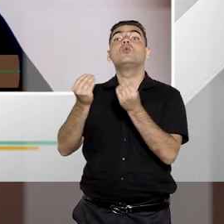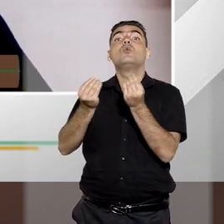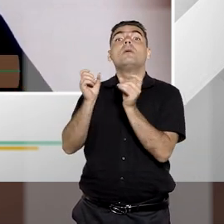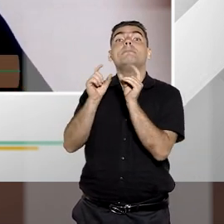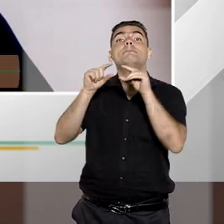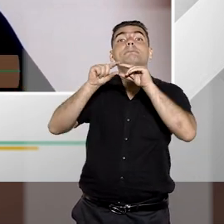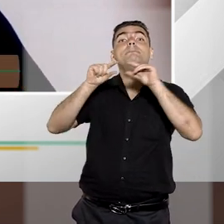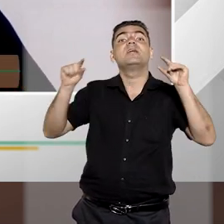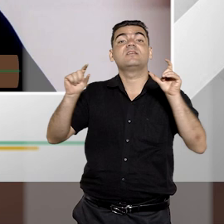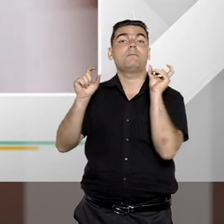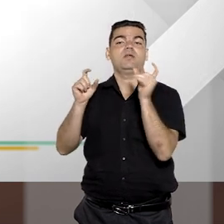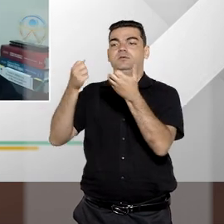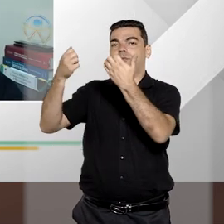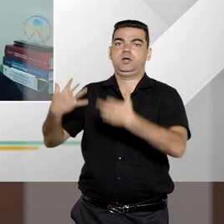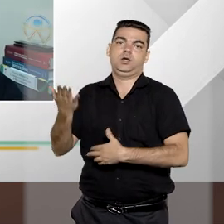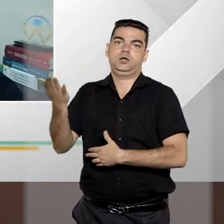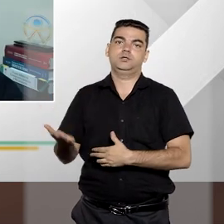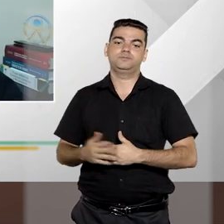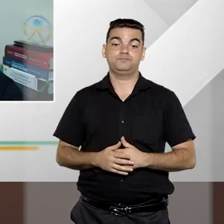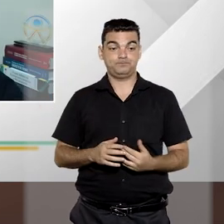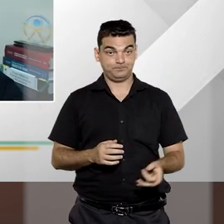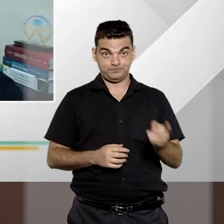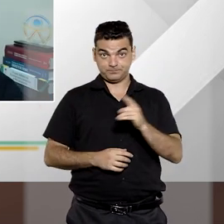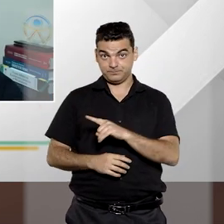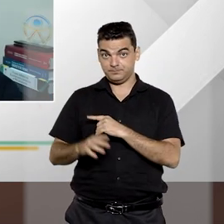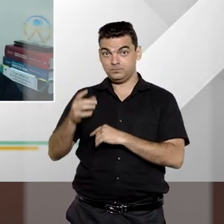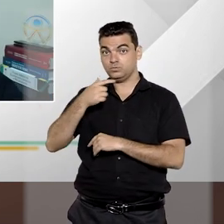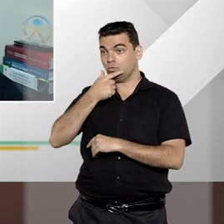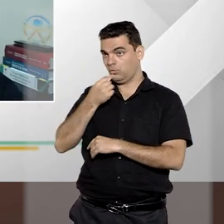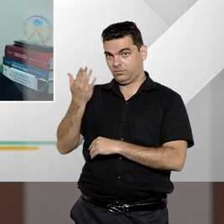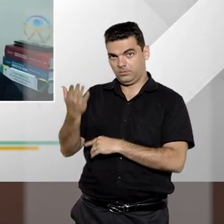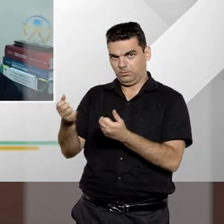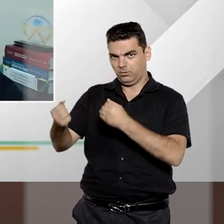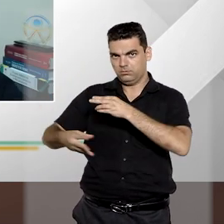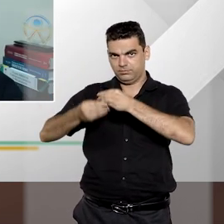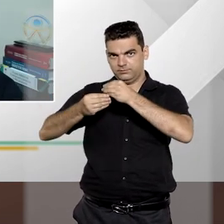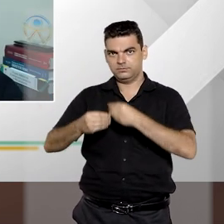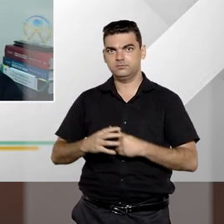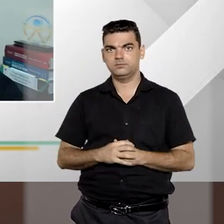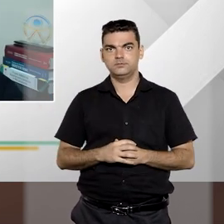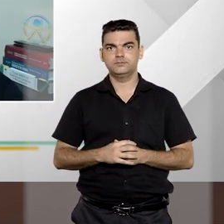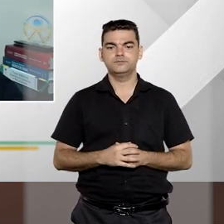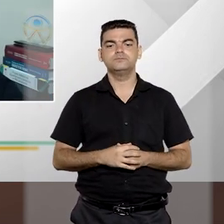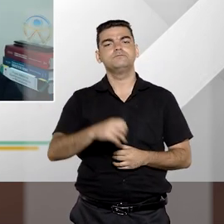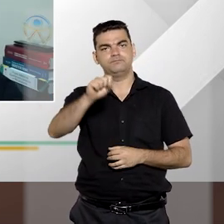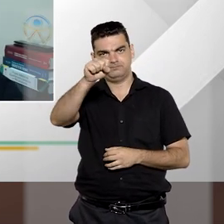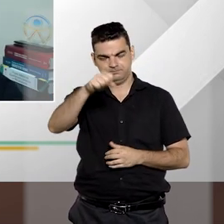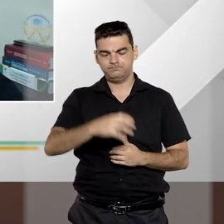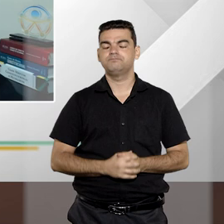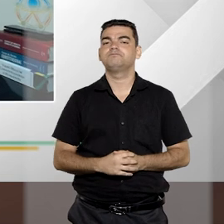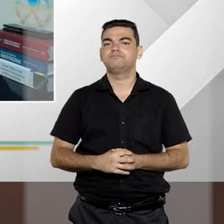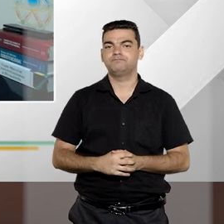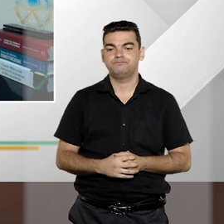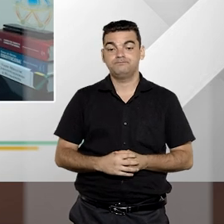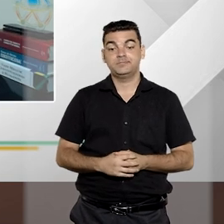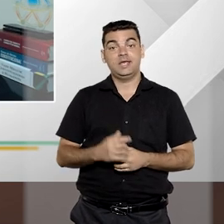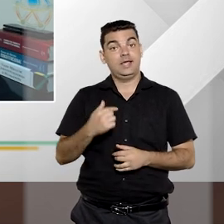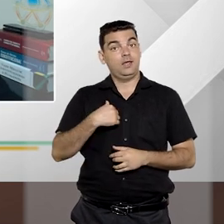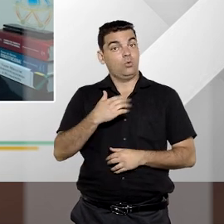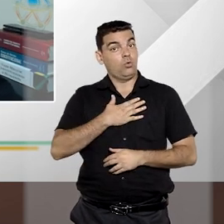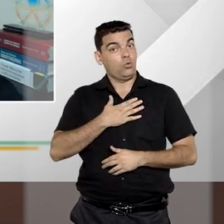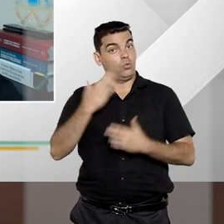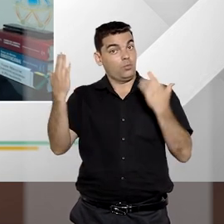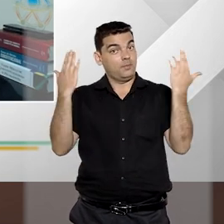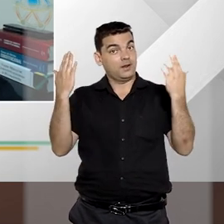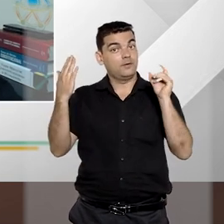nomenclatura. Uhum. Tiago, você gostaria de complementar? Eu gosto sempre, né, de trazer uma analogia de